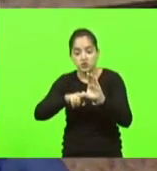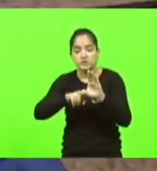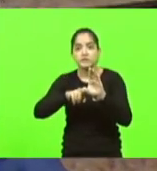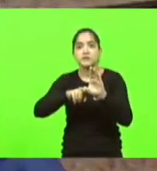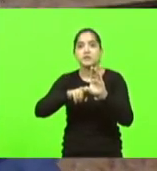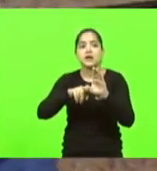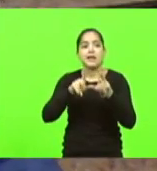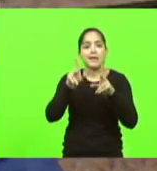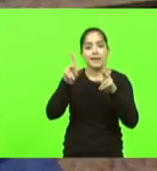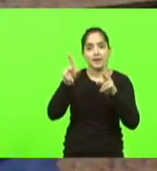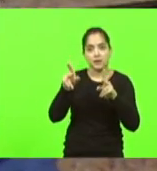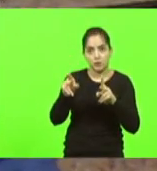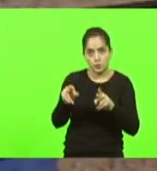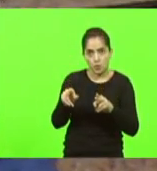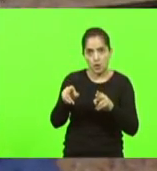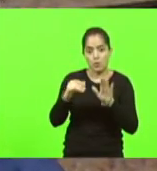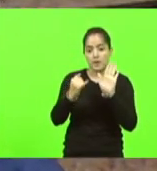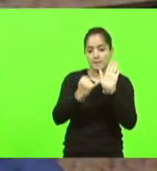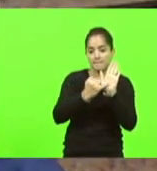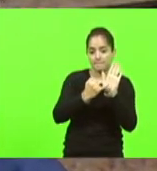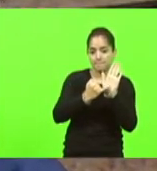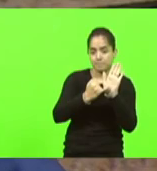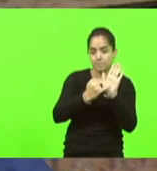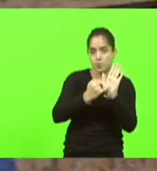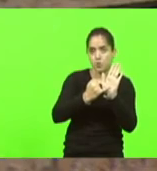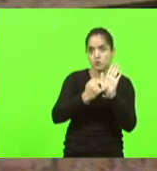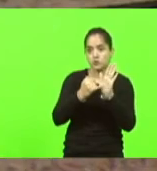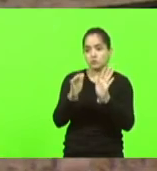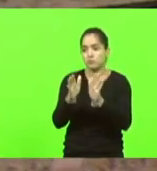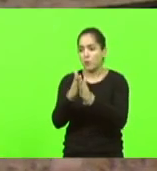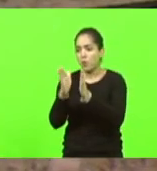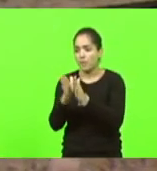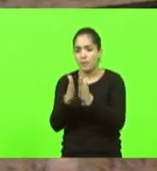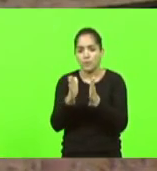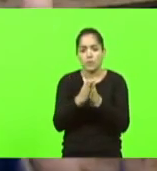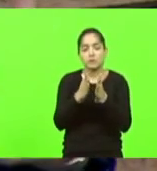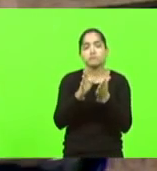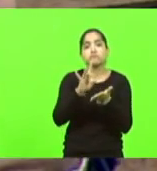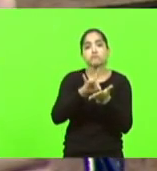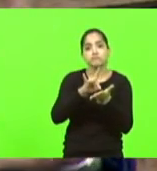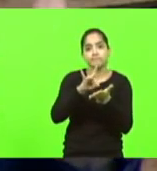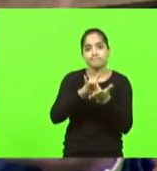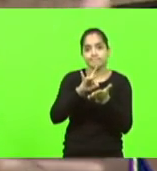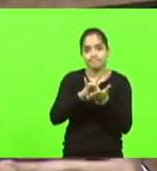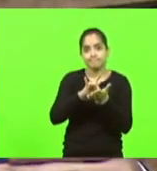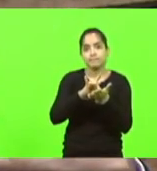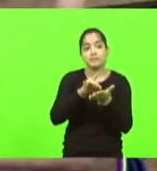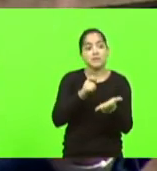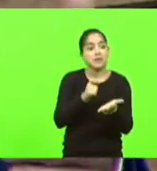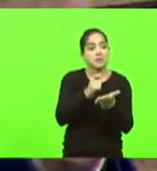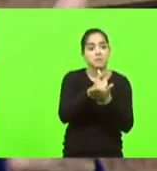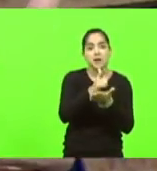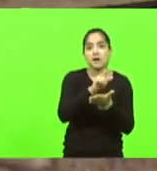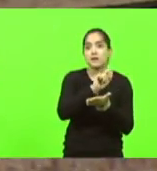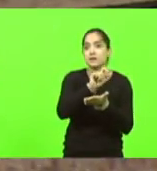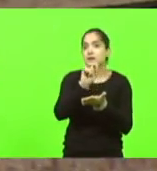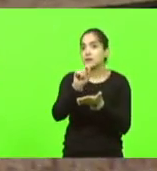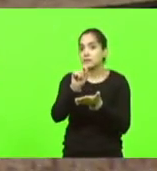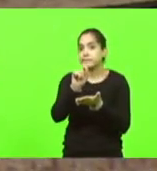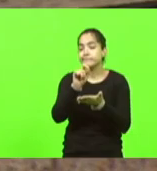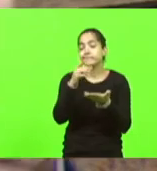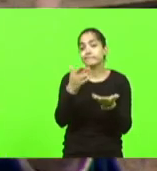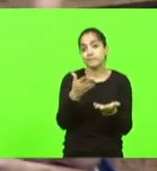é igual imposto sobre grande pobreza é uma realidade quem paga a maior parte disso são justamente